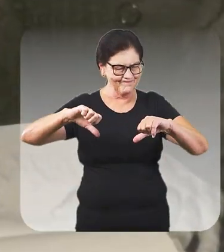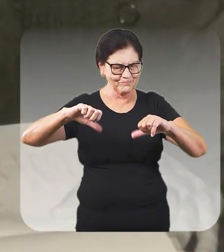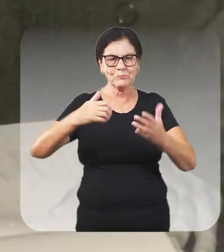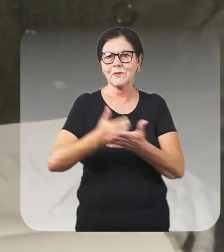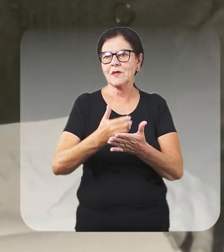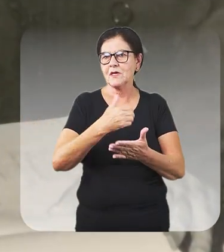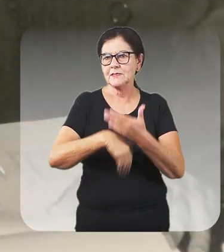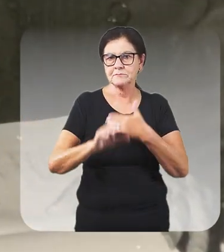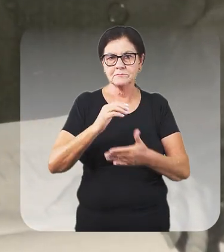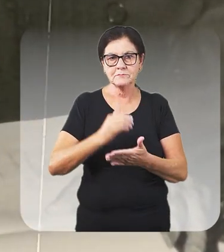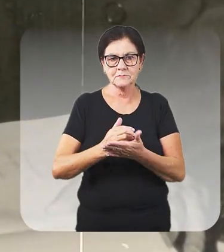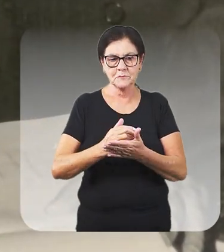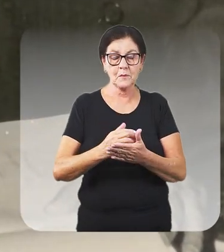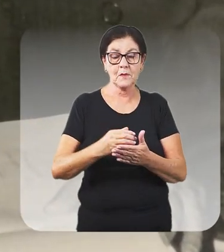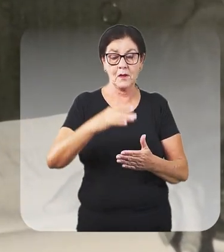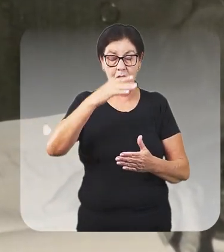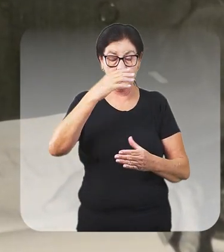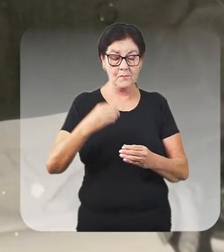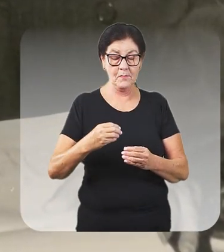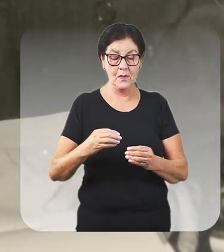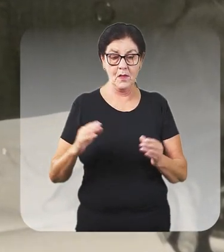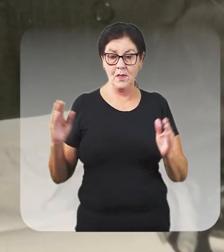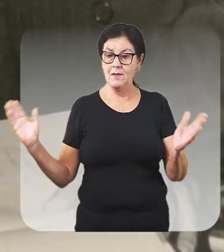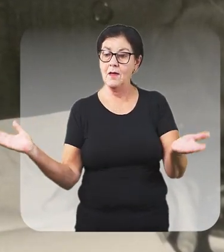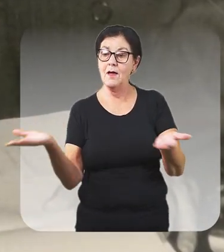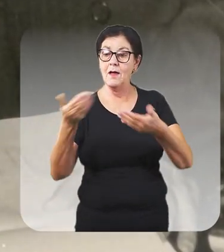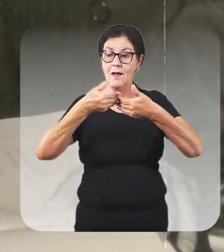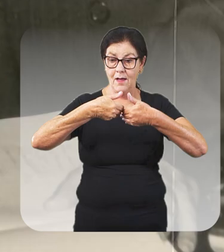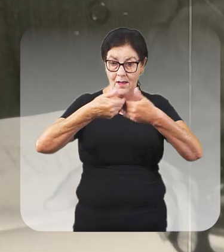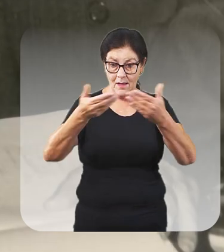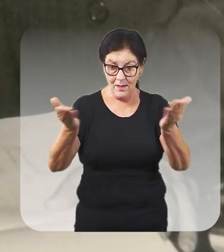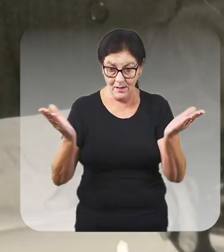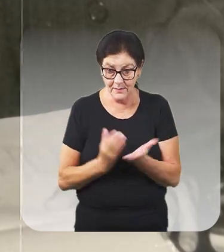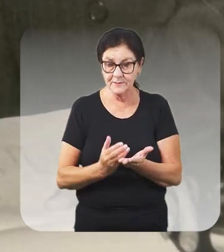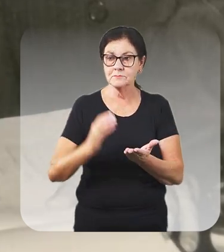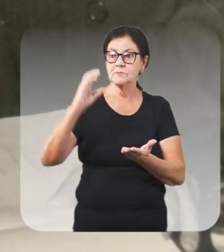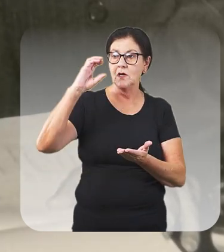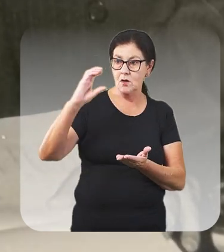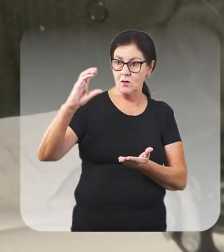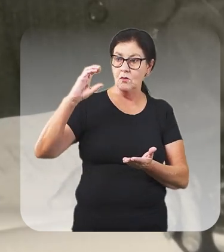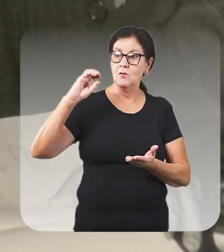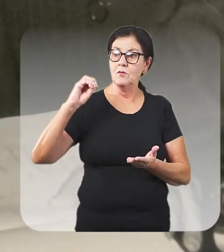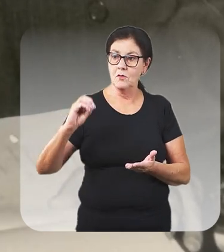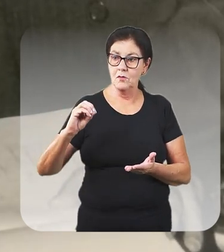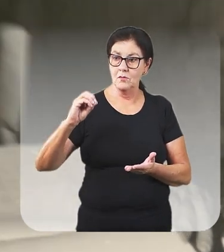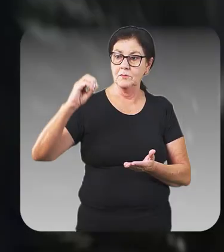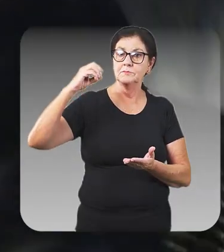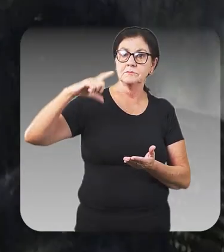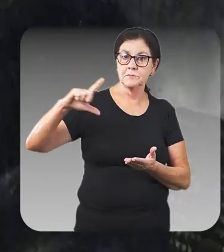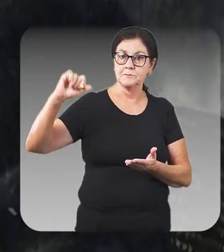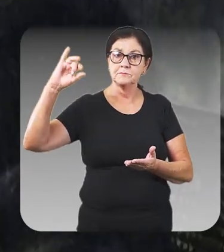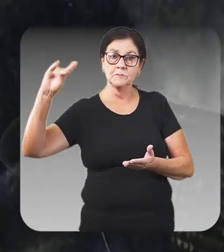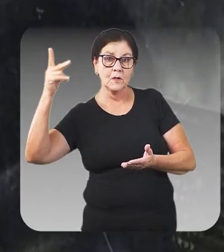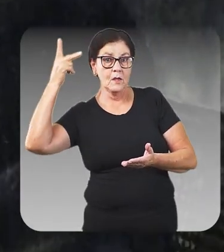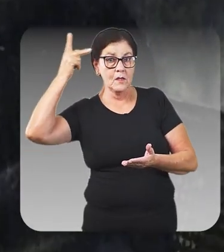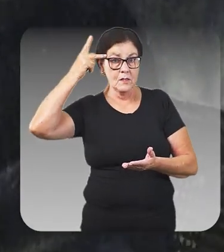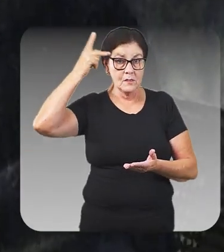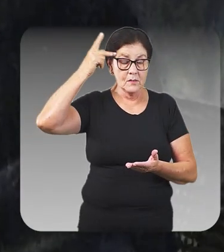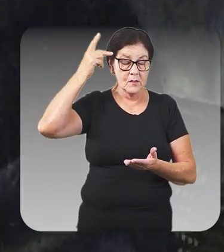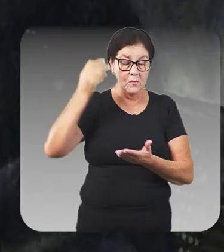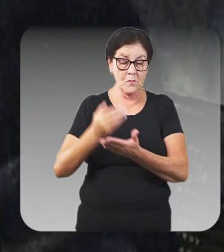o candidato da situação, era o representante das oligarquias dominantes de Minas Gerais e São Paulo. Por outro lado,